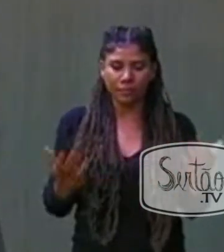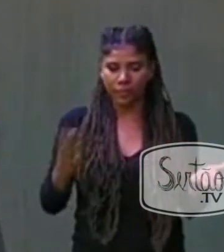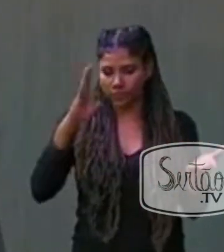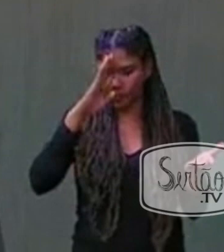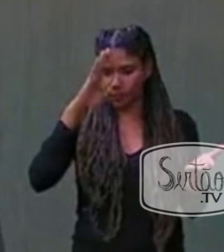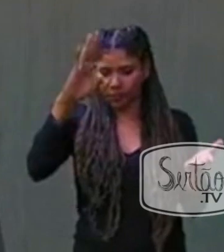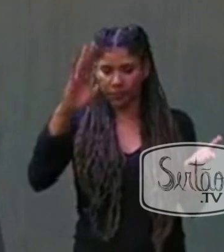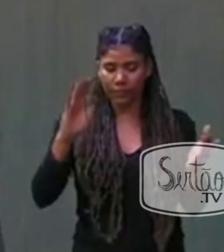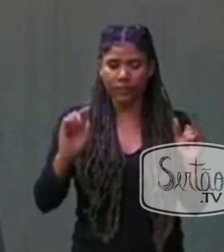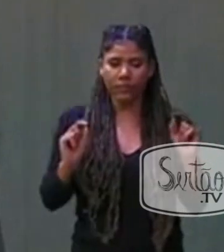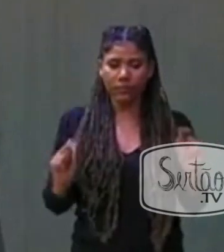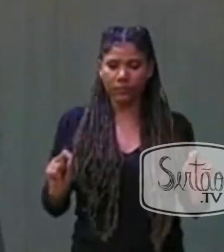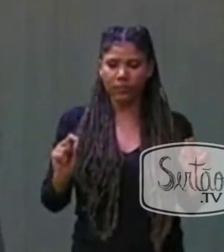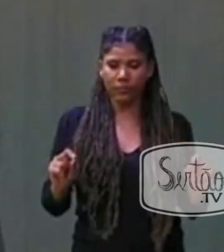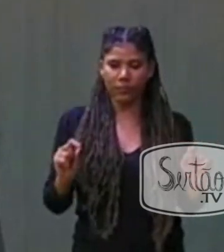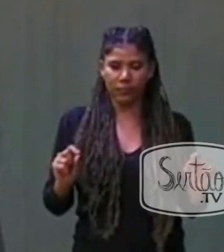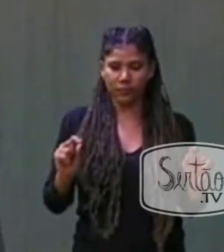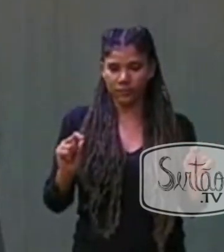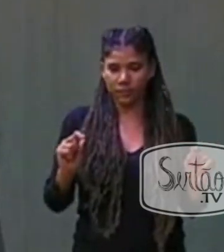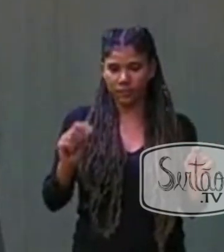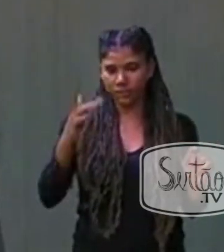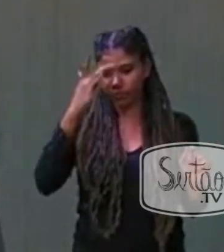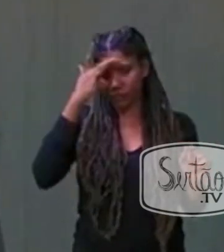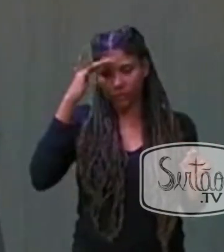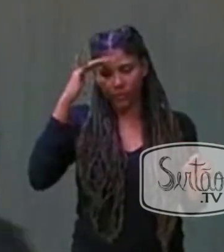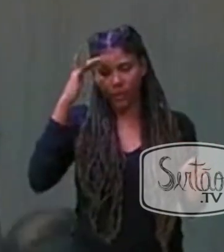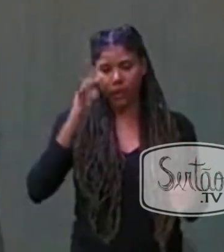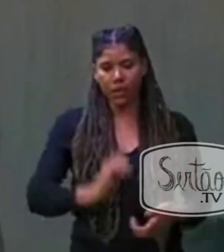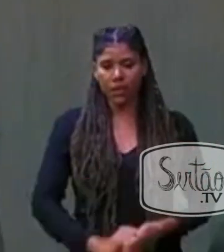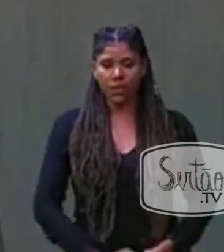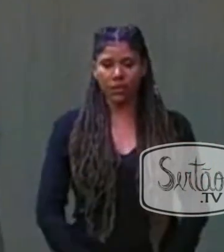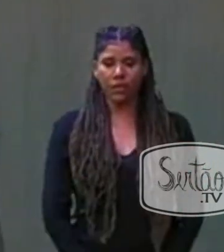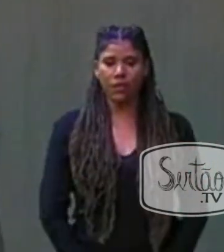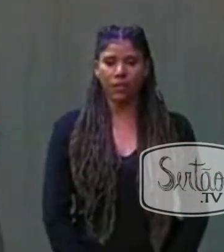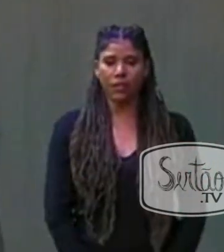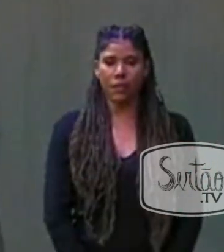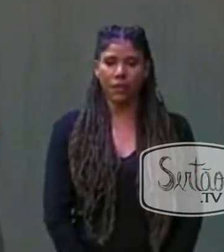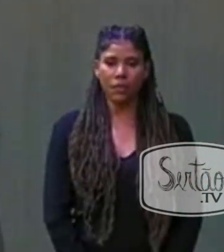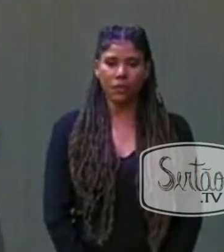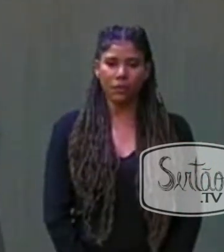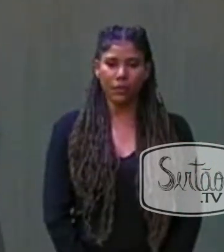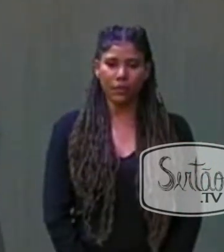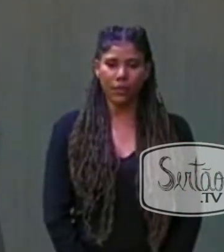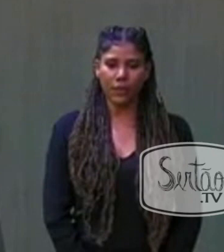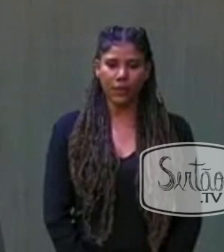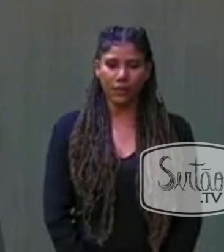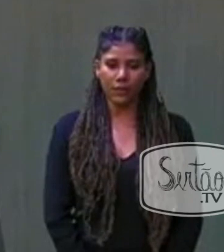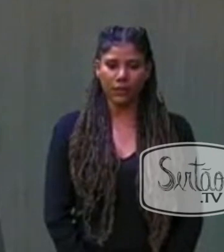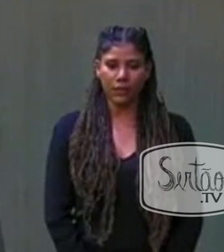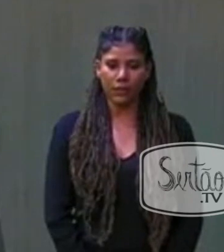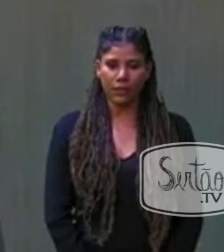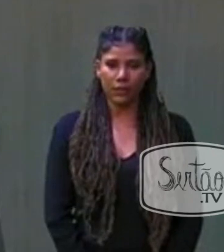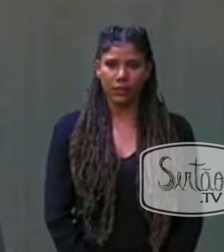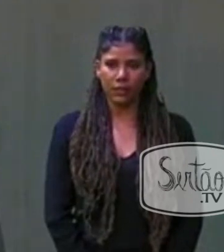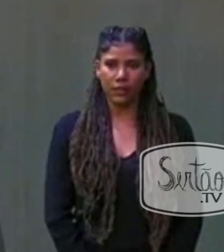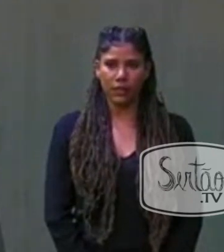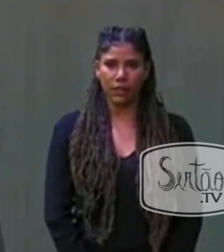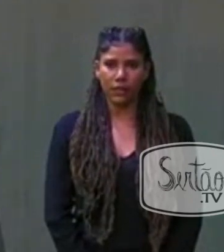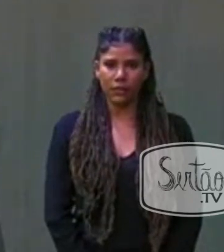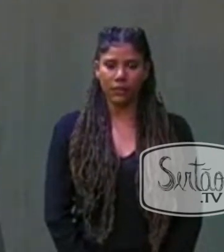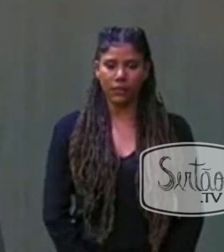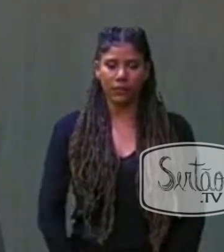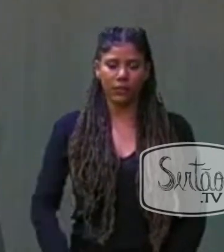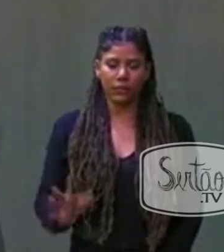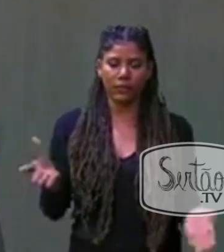especialmente aqueles em situação de maior vulnerabilidade. Nós, hoje,